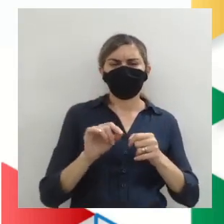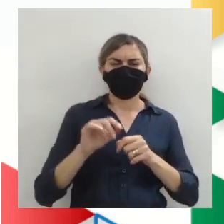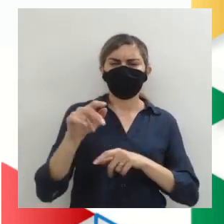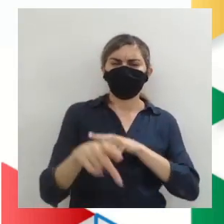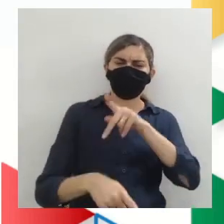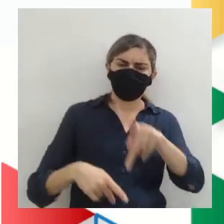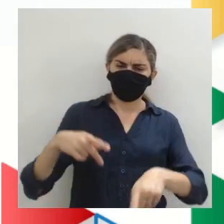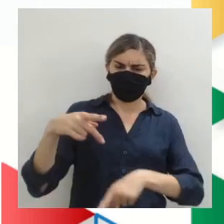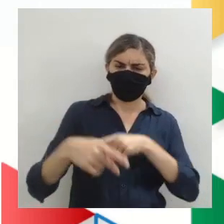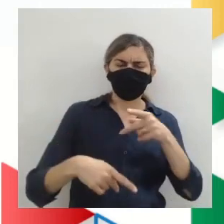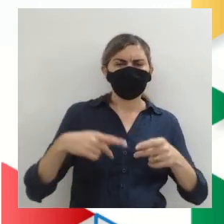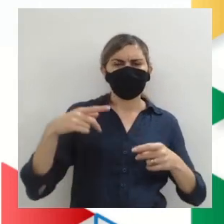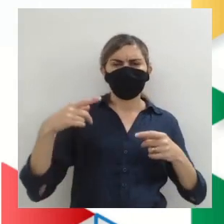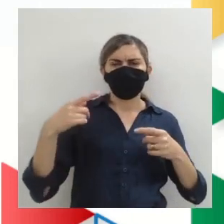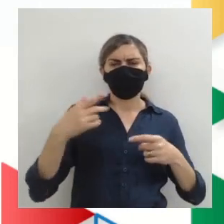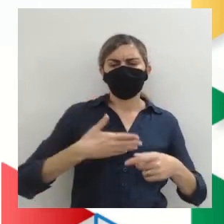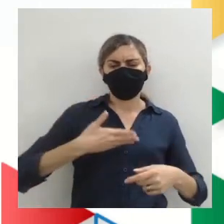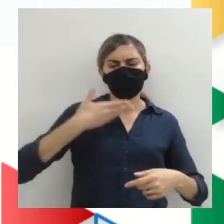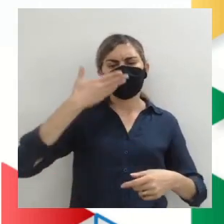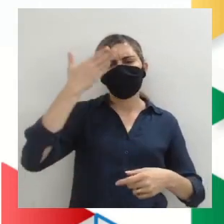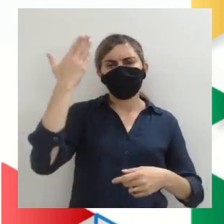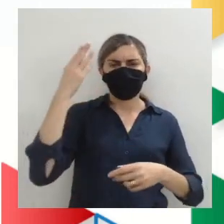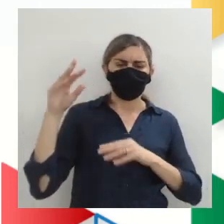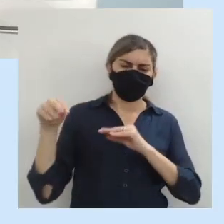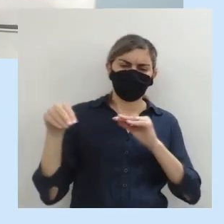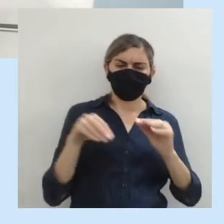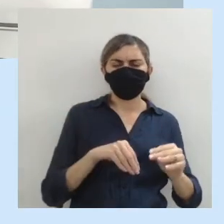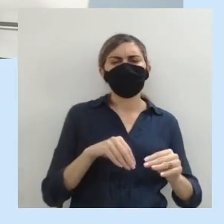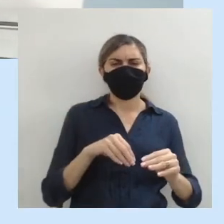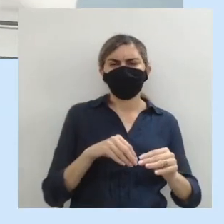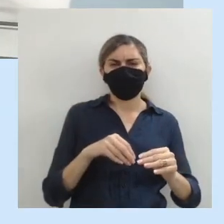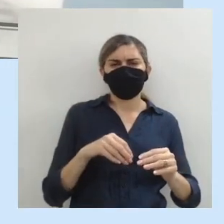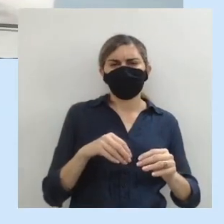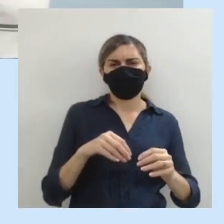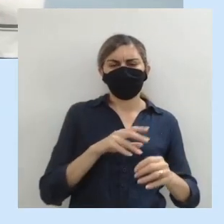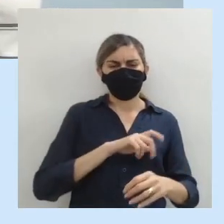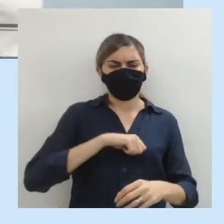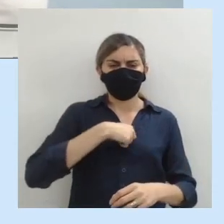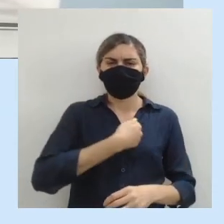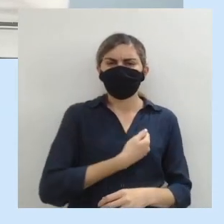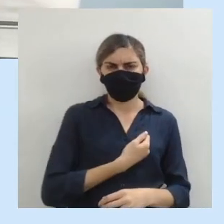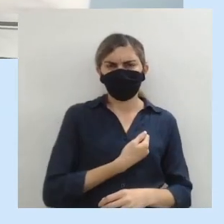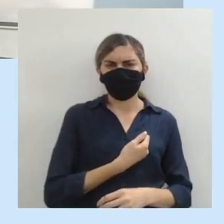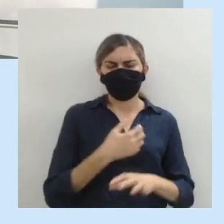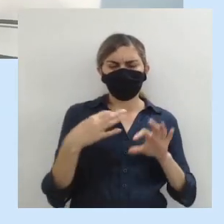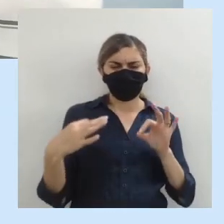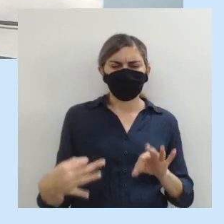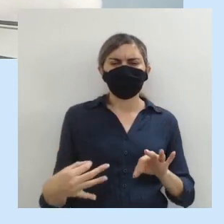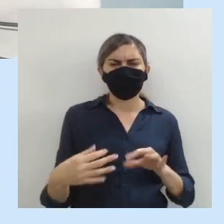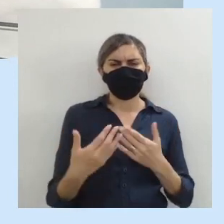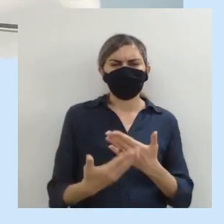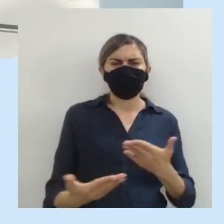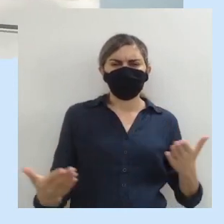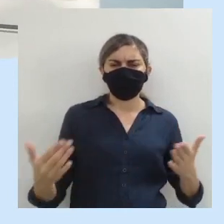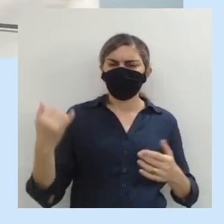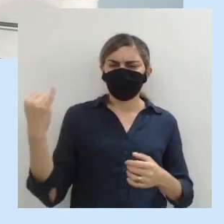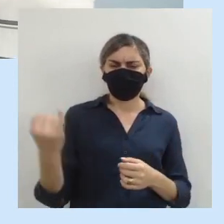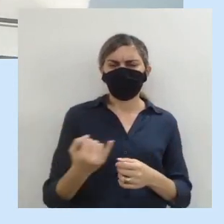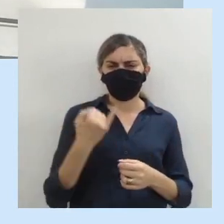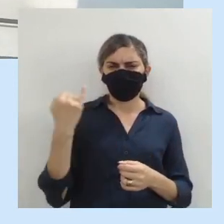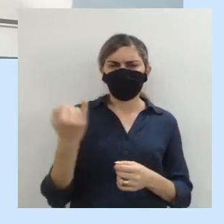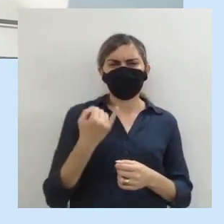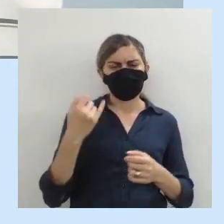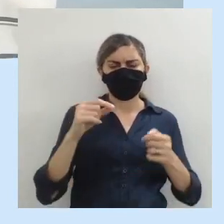povos árabes que haviam migrado para a Península Hispânica, certo? Foi fundamental